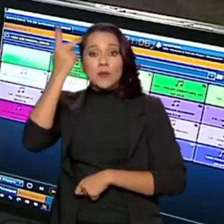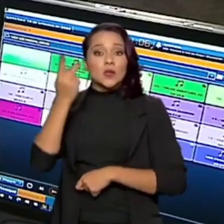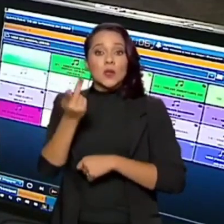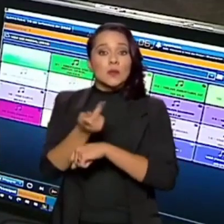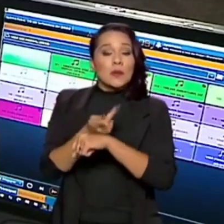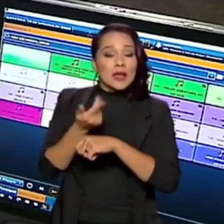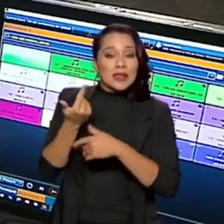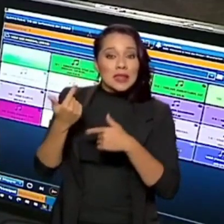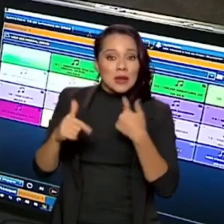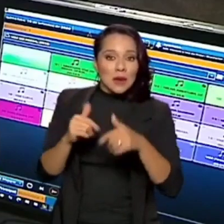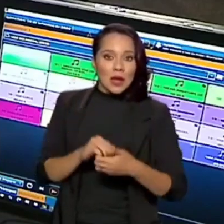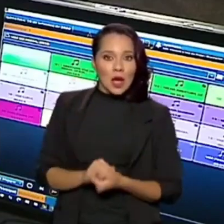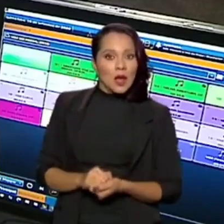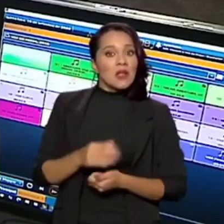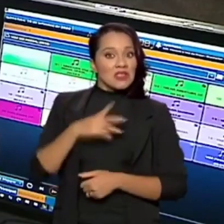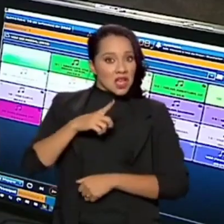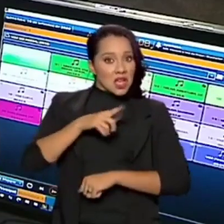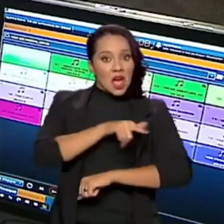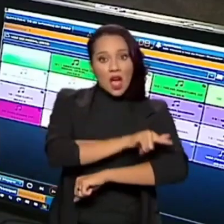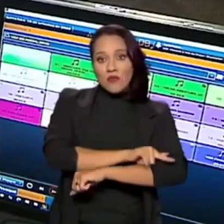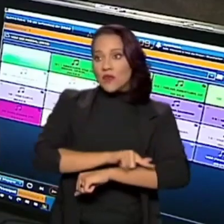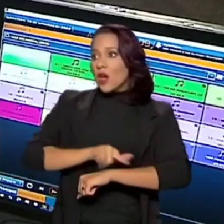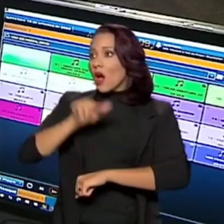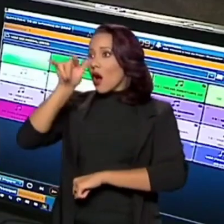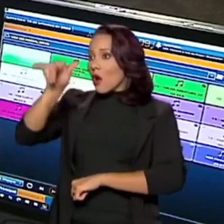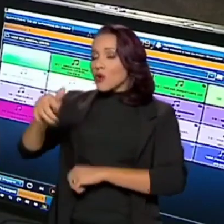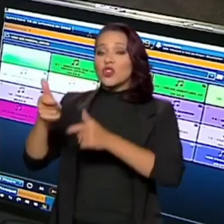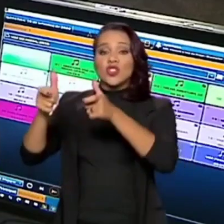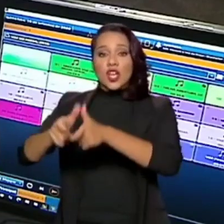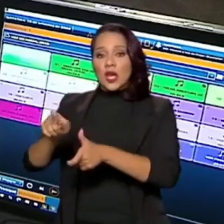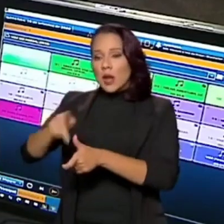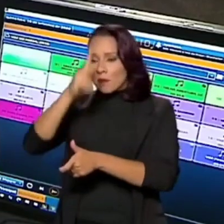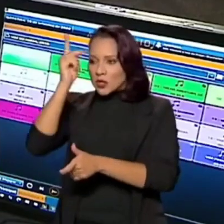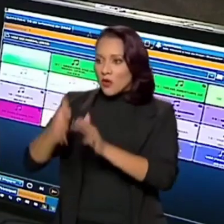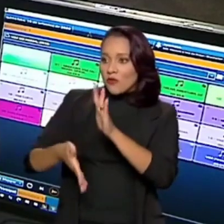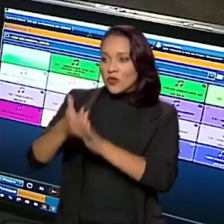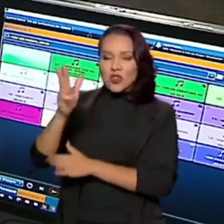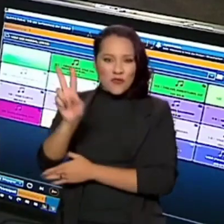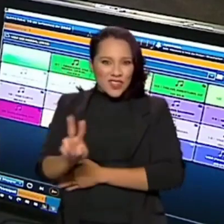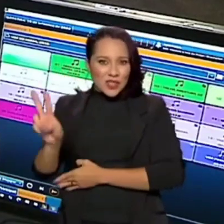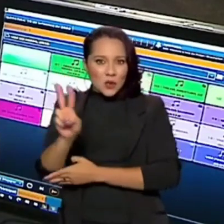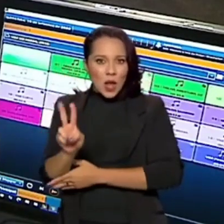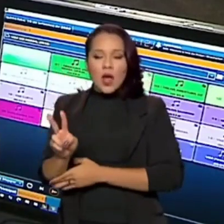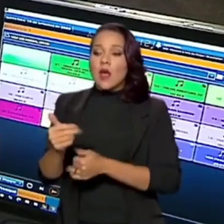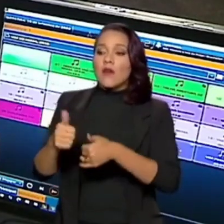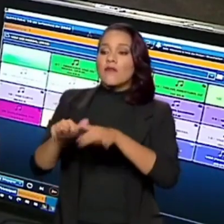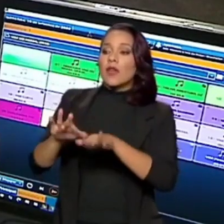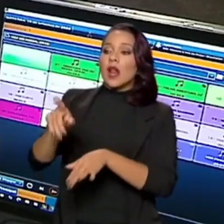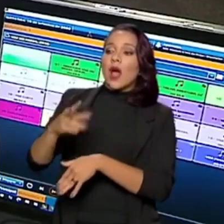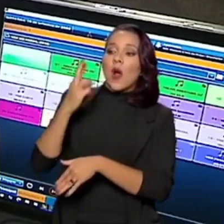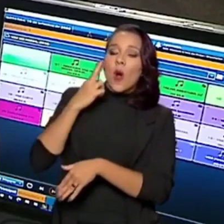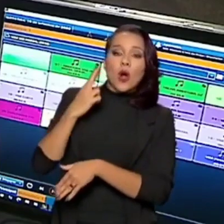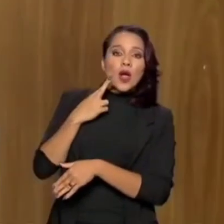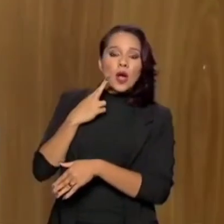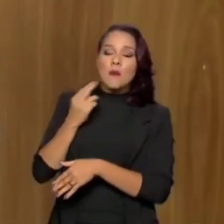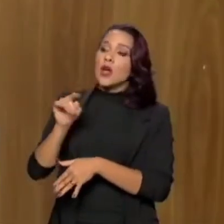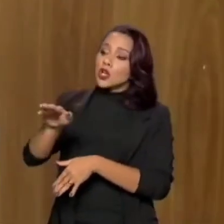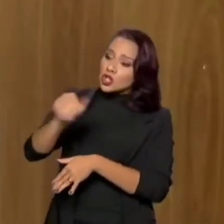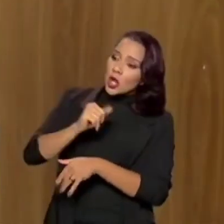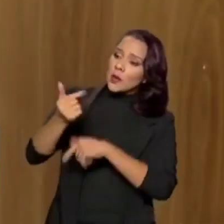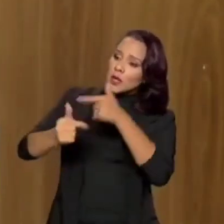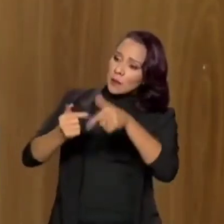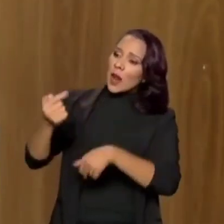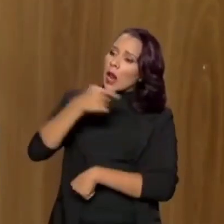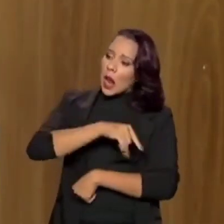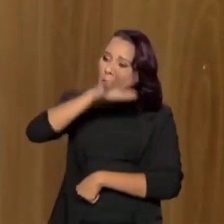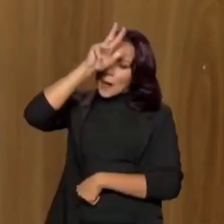Roraima, mandam um avião, os imigrantes venezuelanos que fugiram da Venezuela, né, que está no caminho da miséria, ao contrário do Brasil,